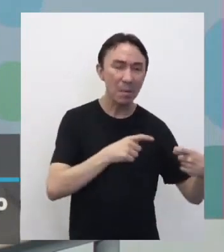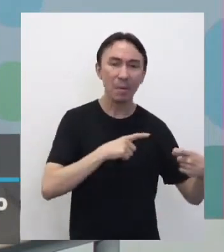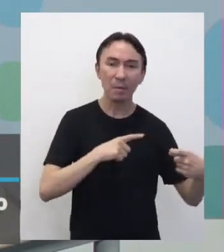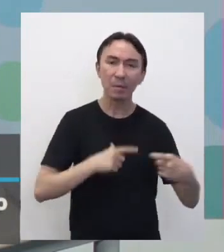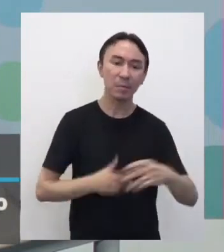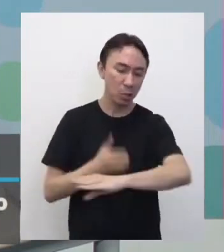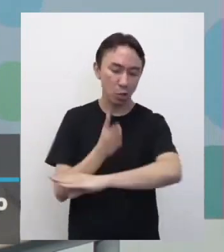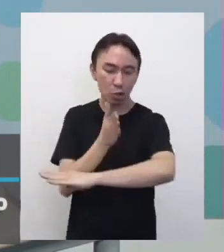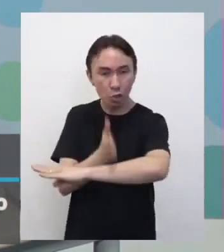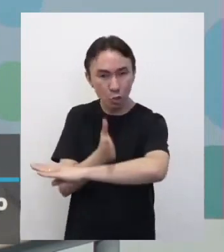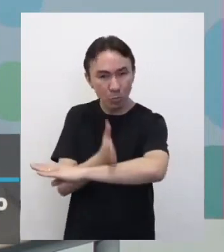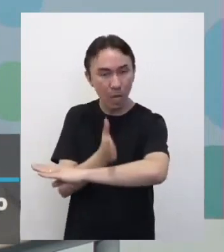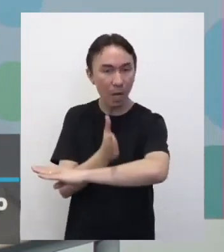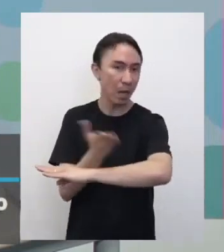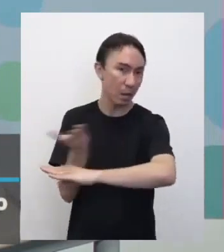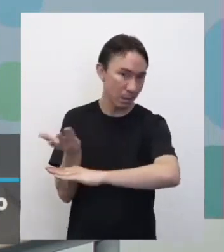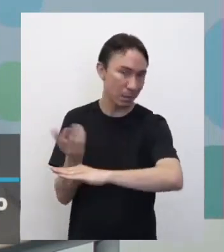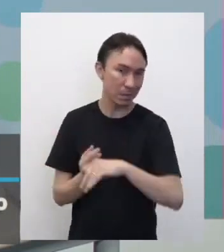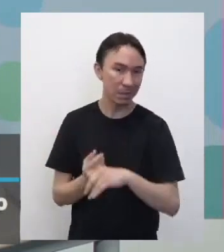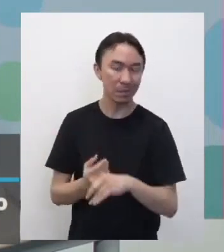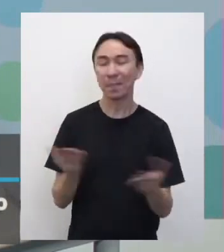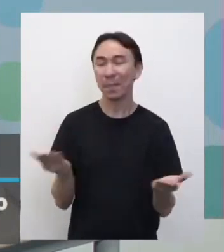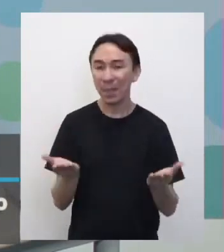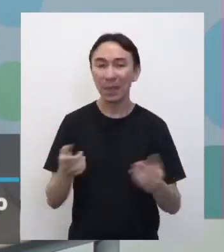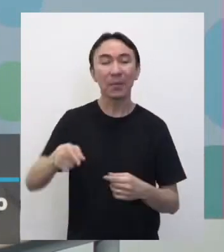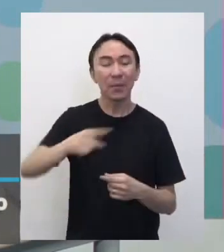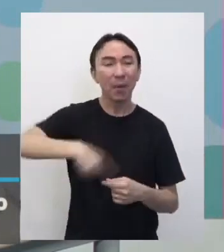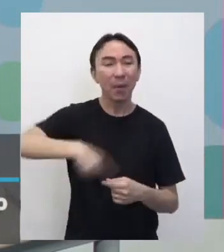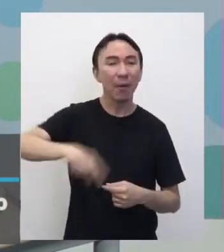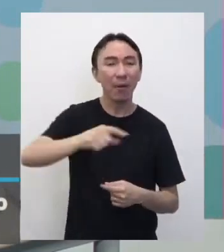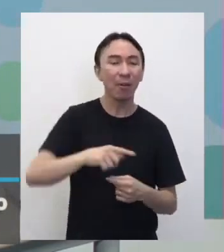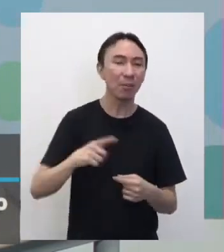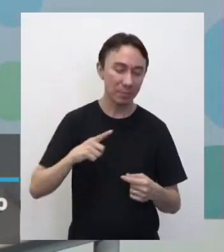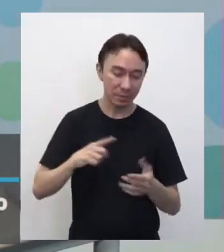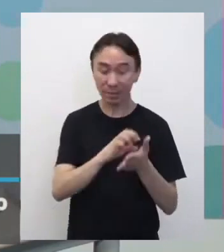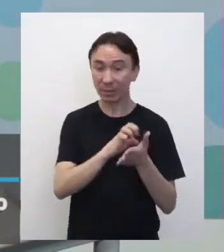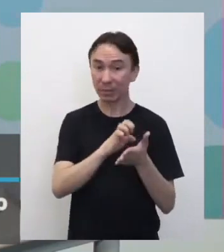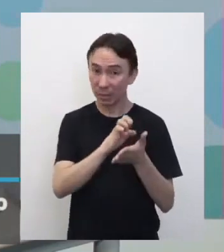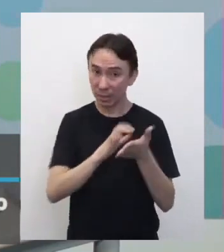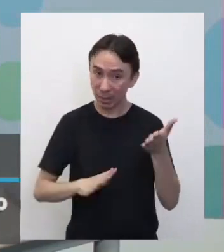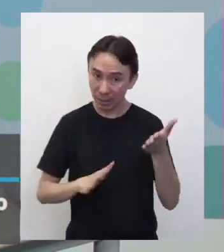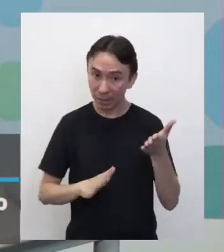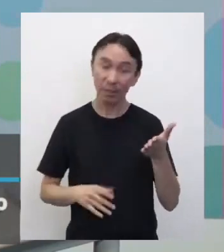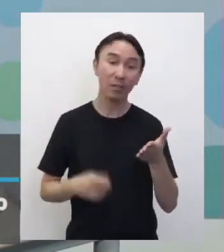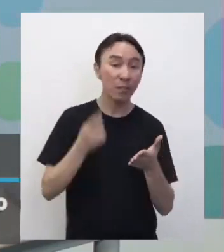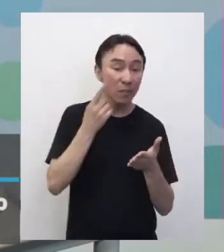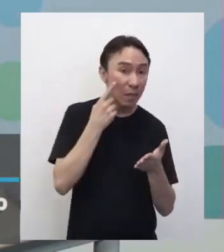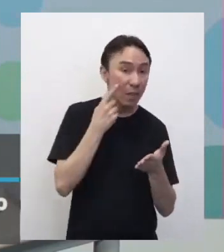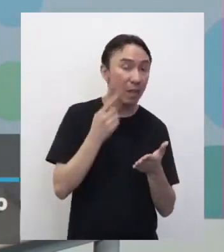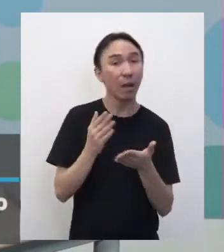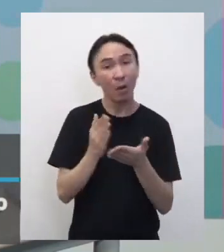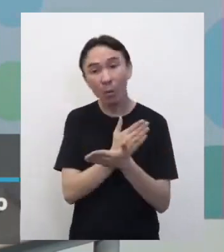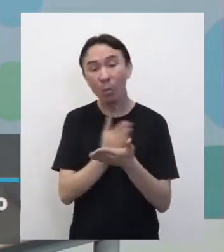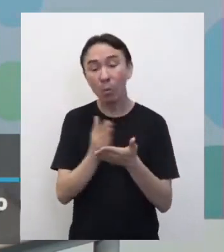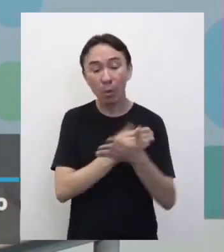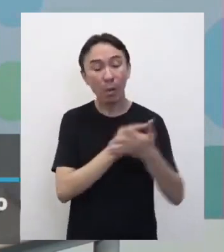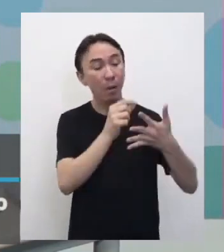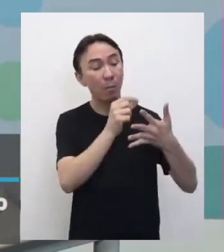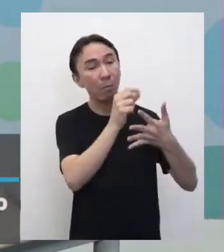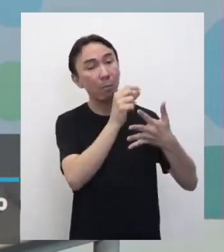Média. E para a gente finalizar aí, até como devolutiva do nosso exercício, a gente vai pontuar algumas características, aí,